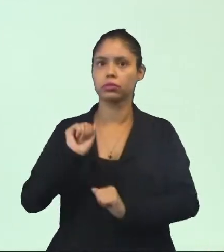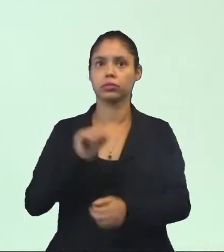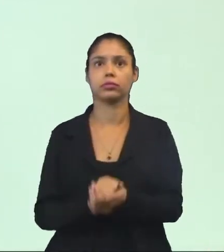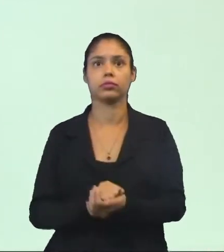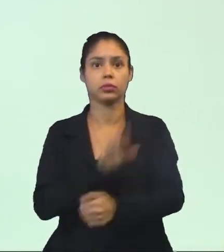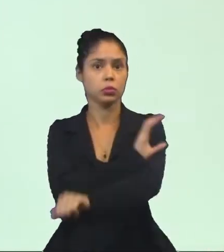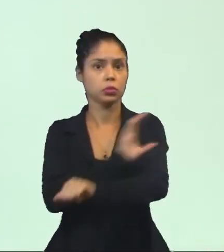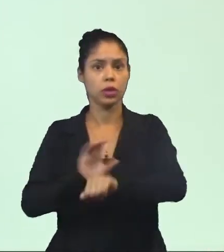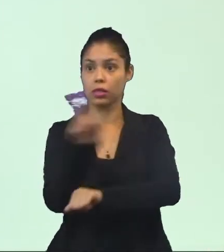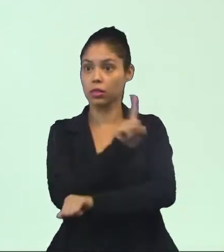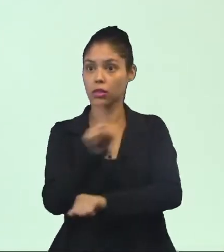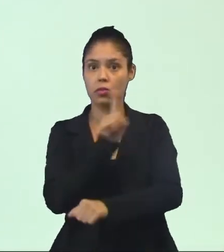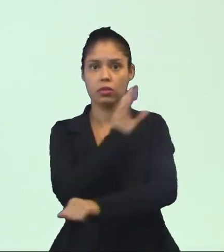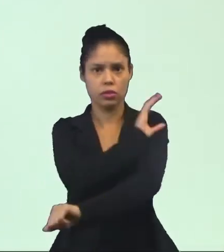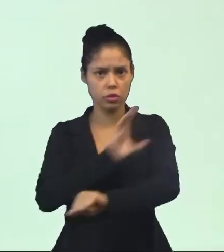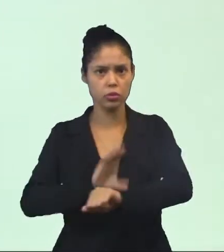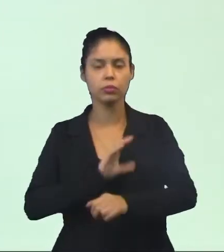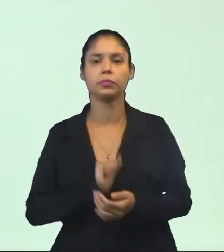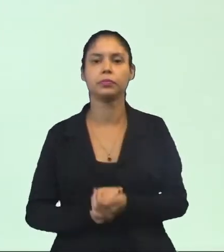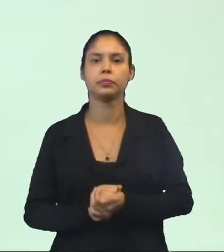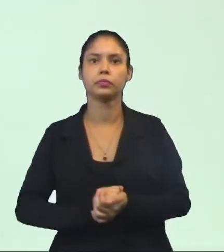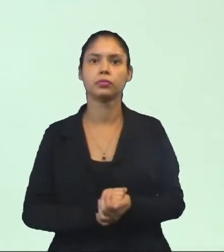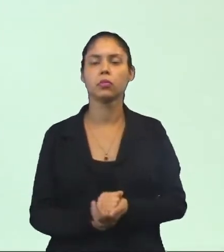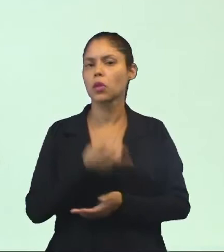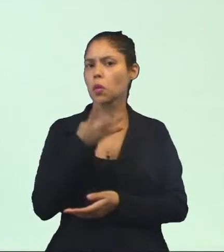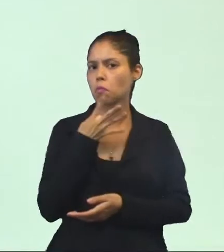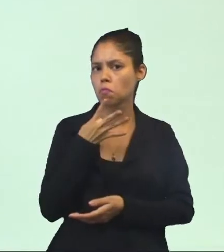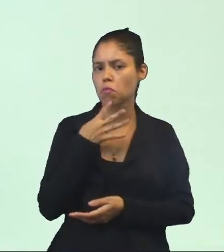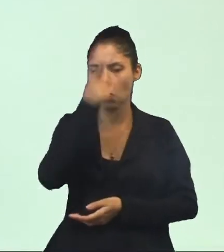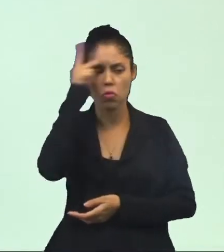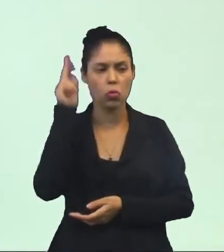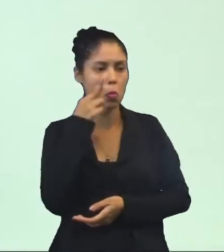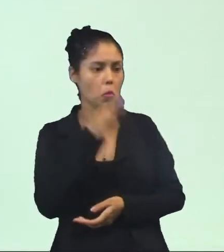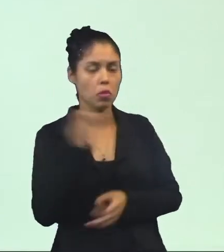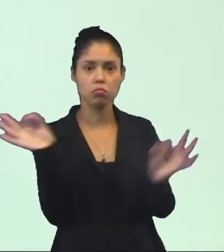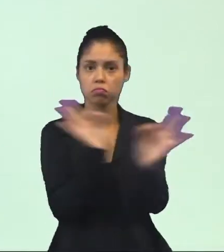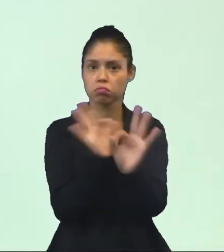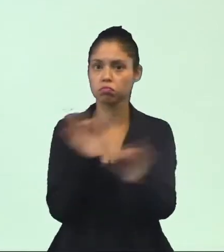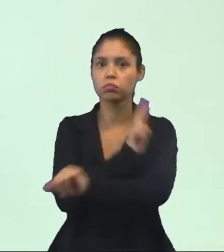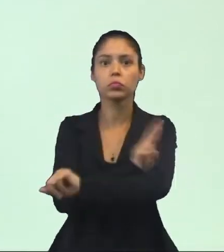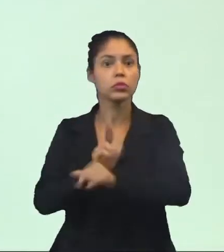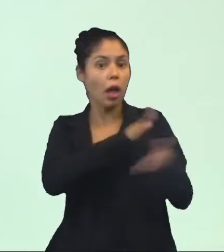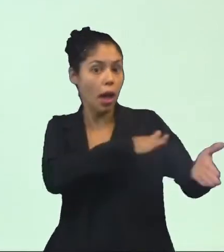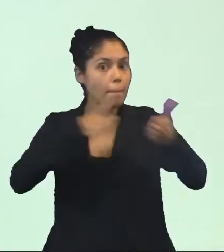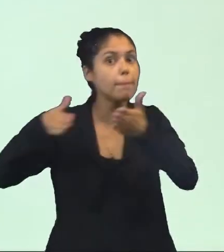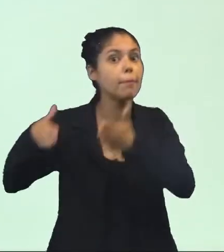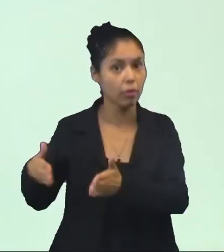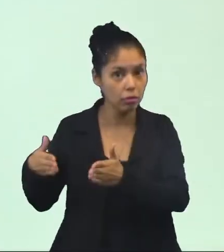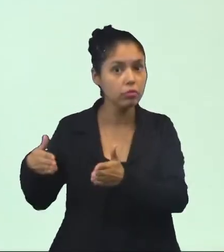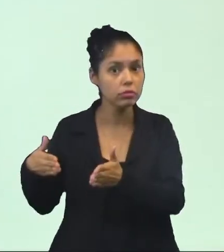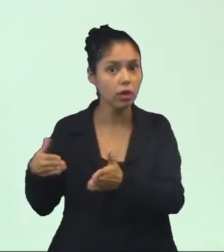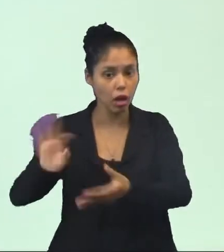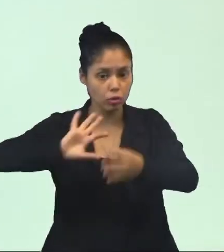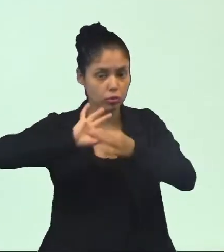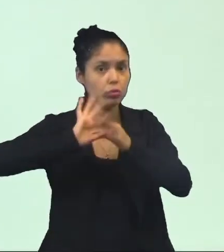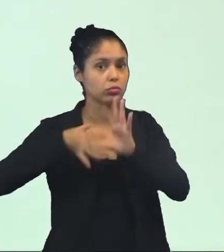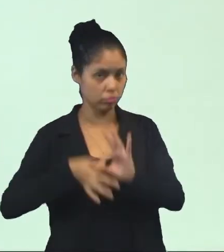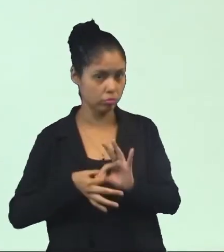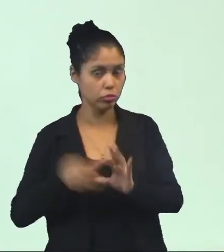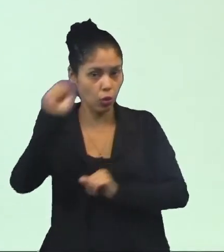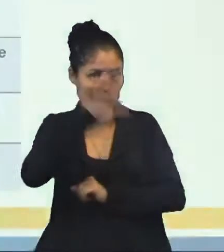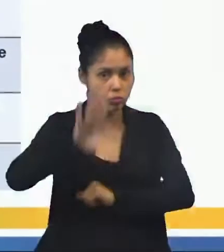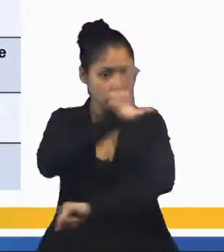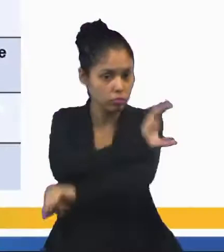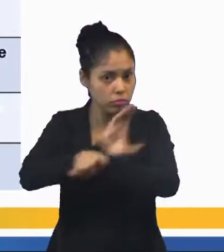não religiosa. Porque, por exemplo, alguém que não tem religião nenhuma é parte integrante do contexto cultural,